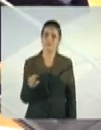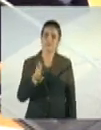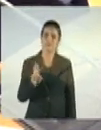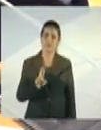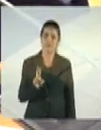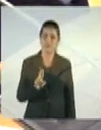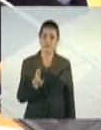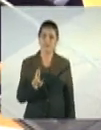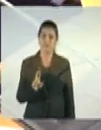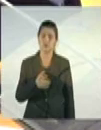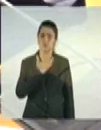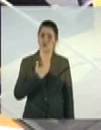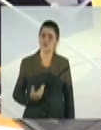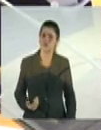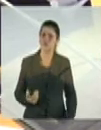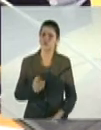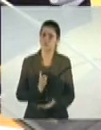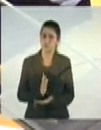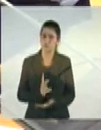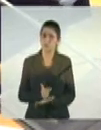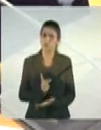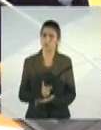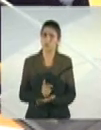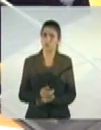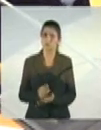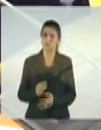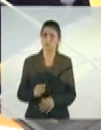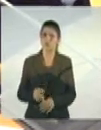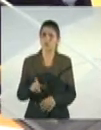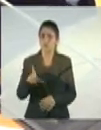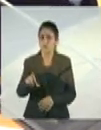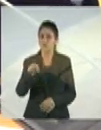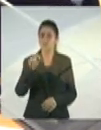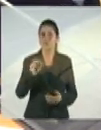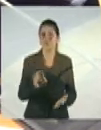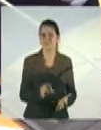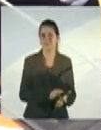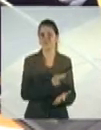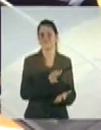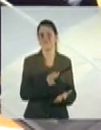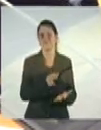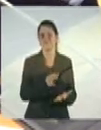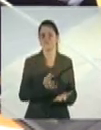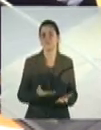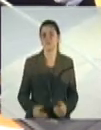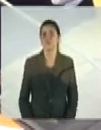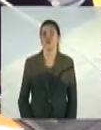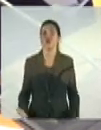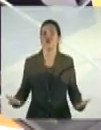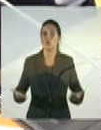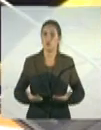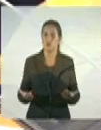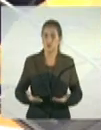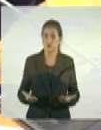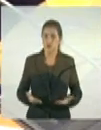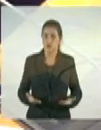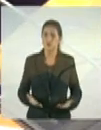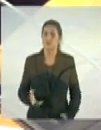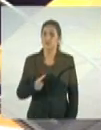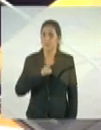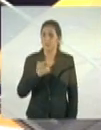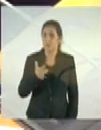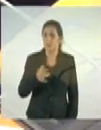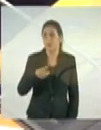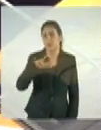contratação existe essa demanda hoje de cerca de 3.500 professores do concurso inclusive da qual o